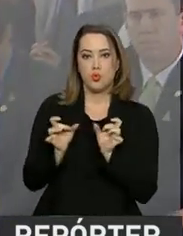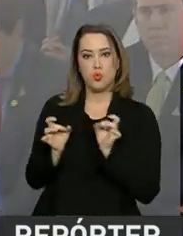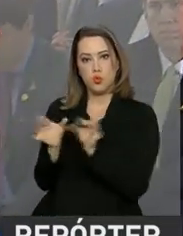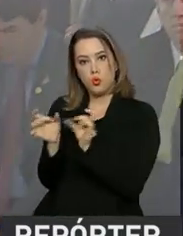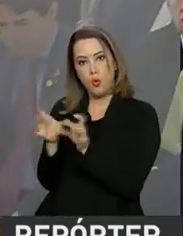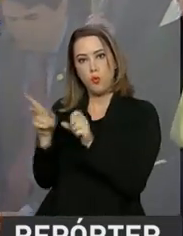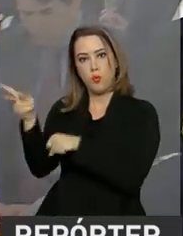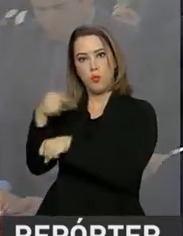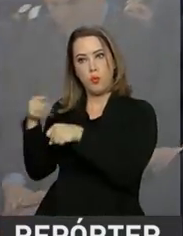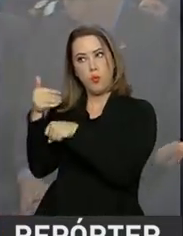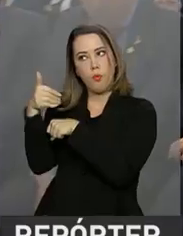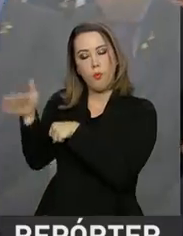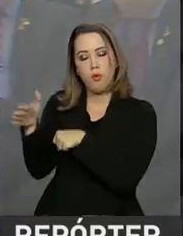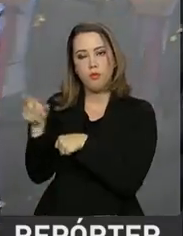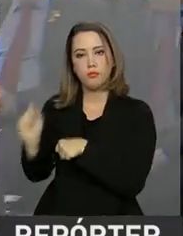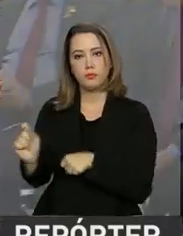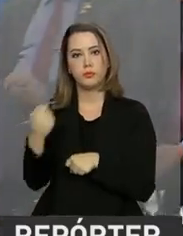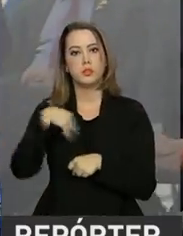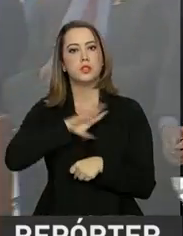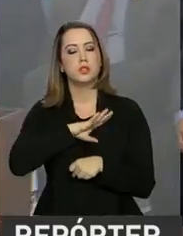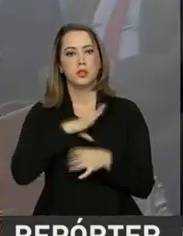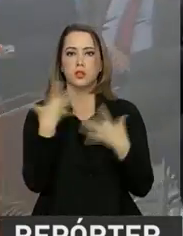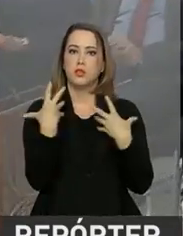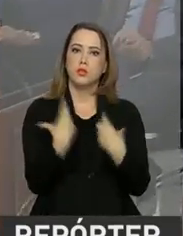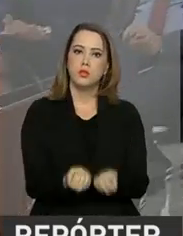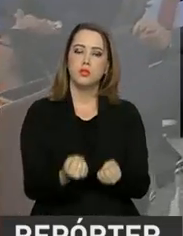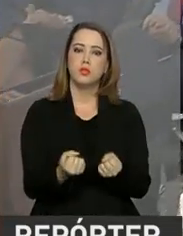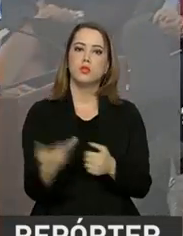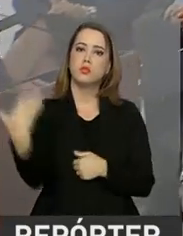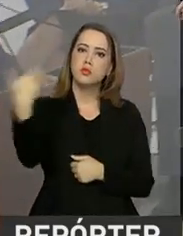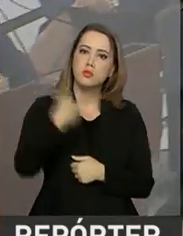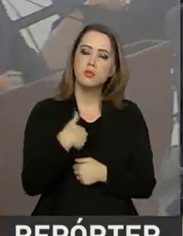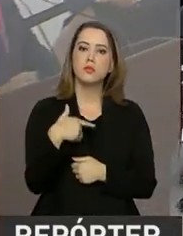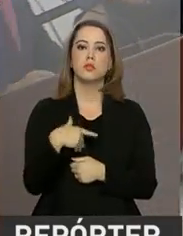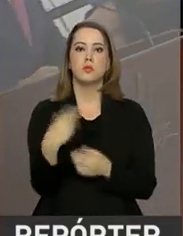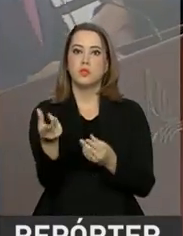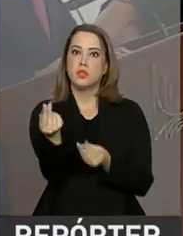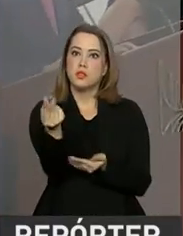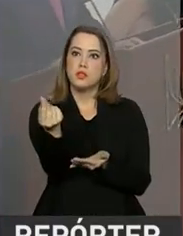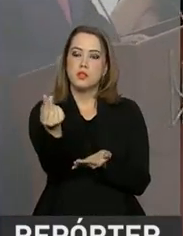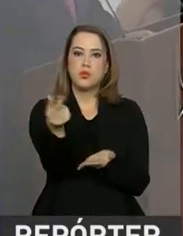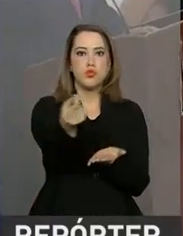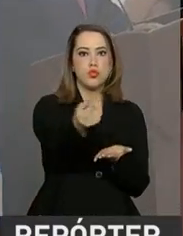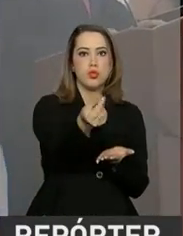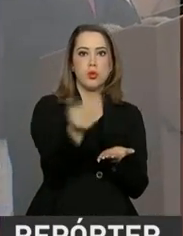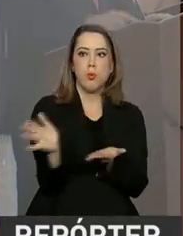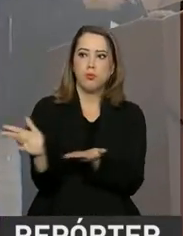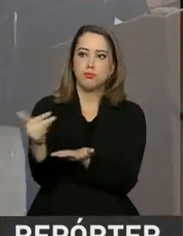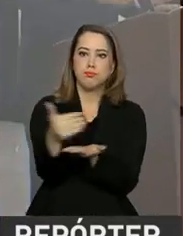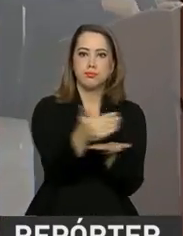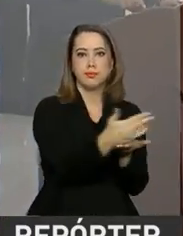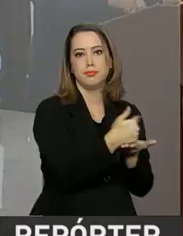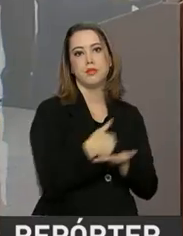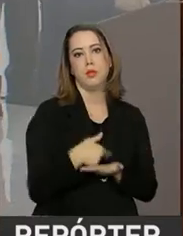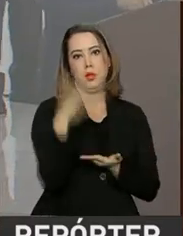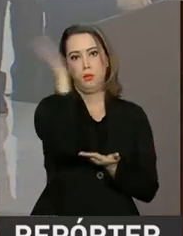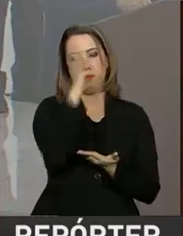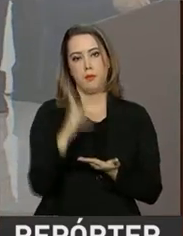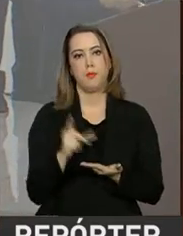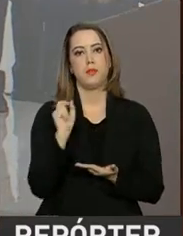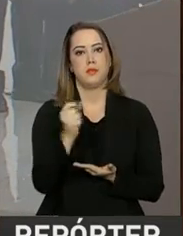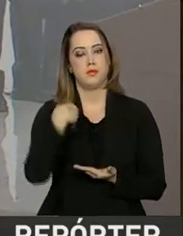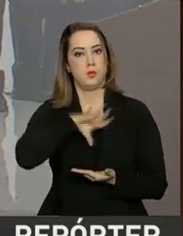da Indústria nós vamos trazer dinheiro para dentro do Brasil e nós no